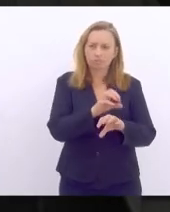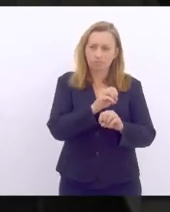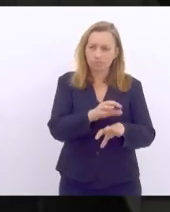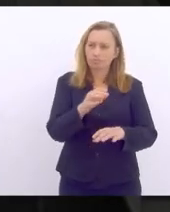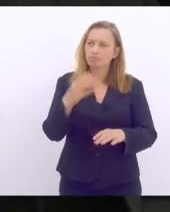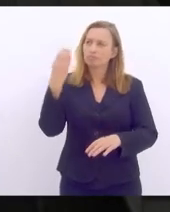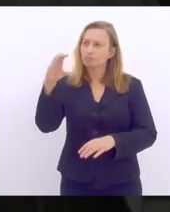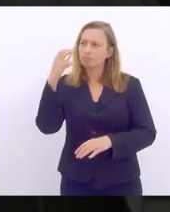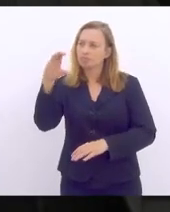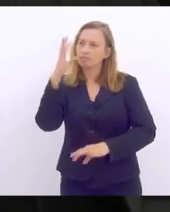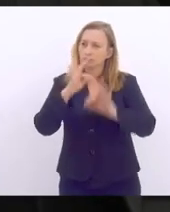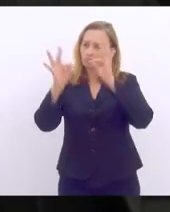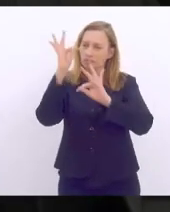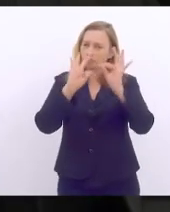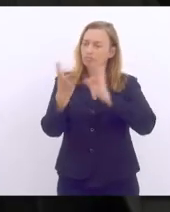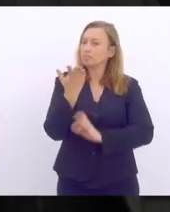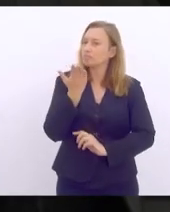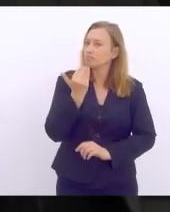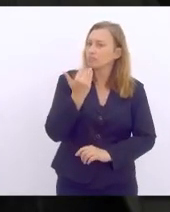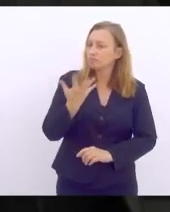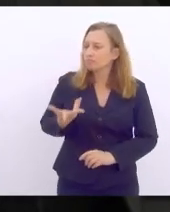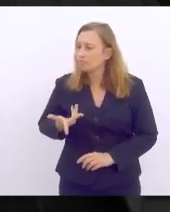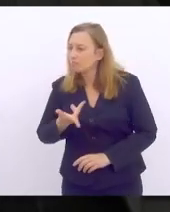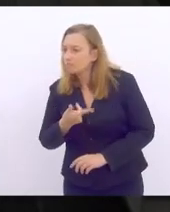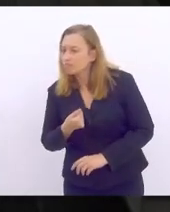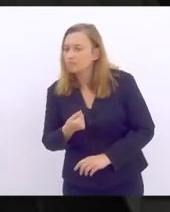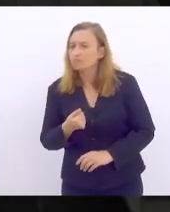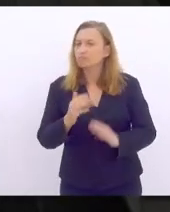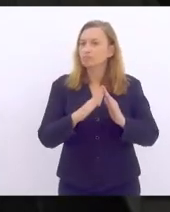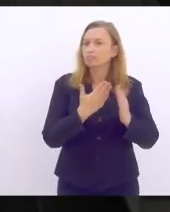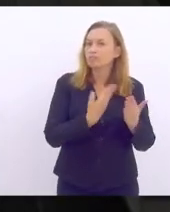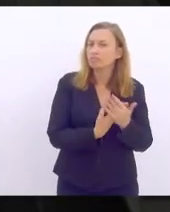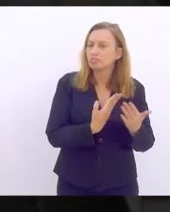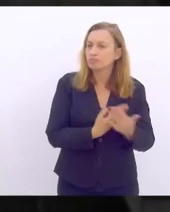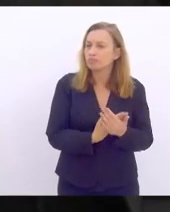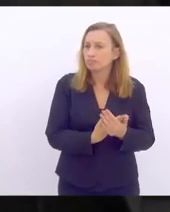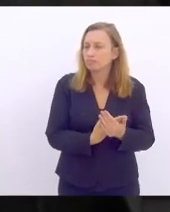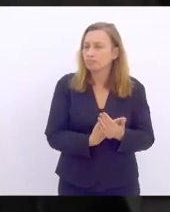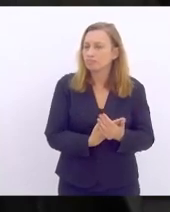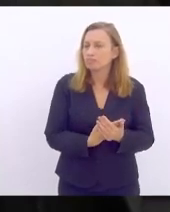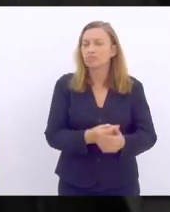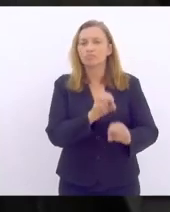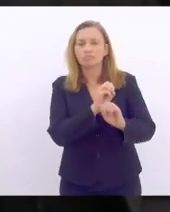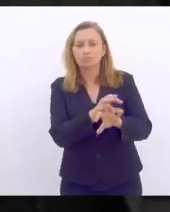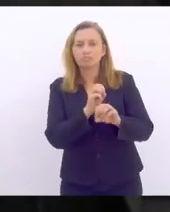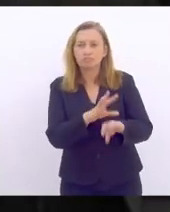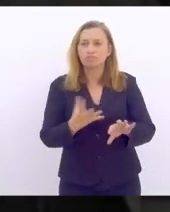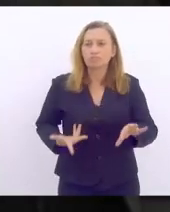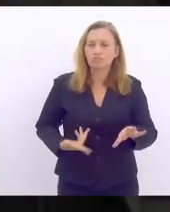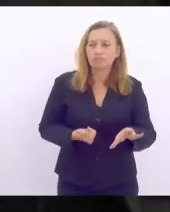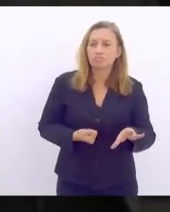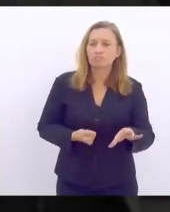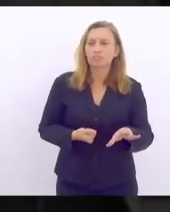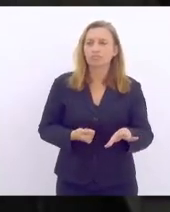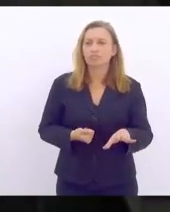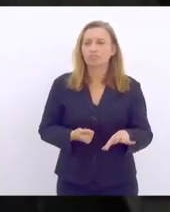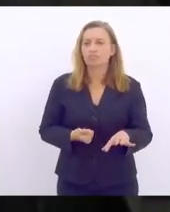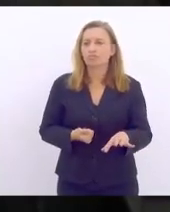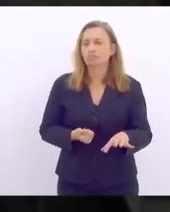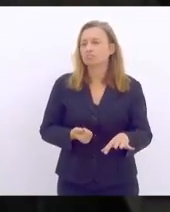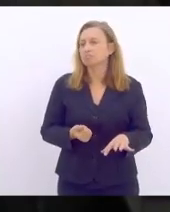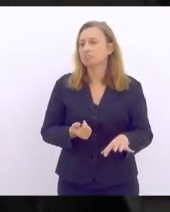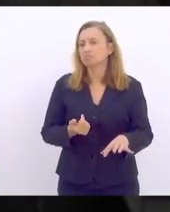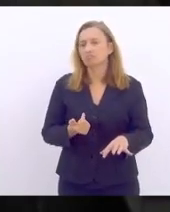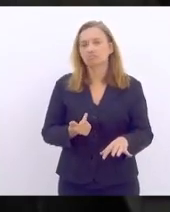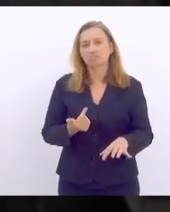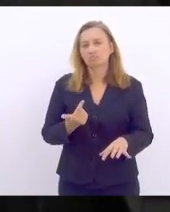e tecnologia merenda de qualidade em quantidade Educação de qualidade nós não vamos chegar